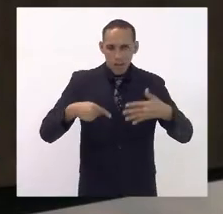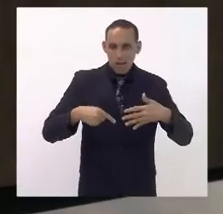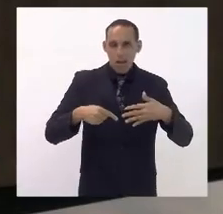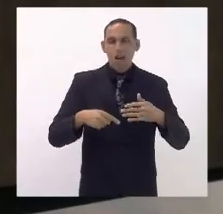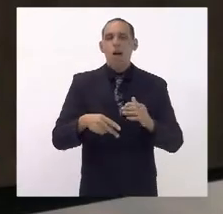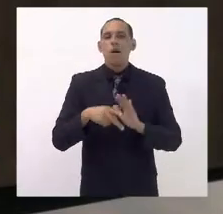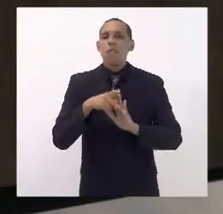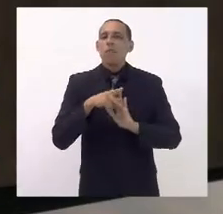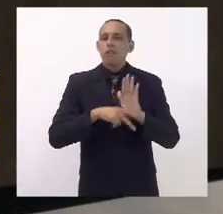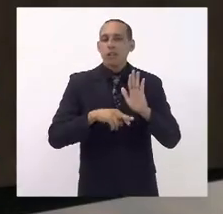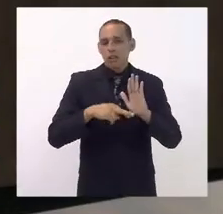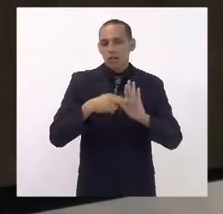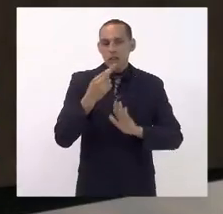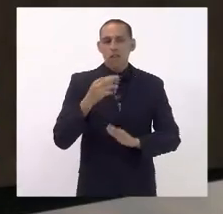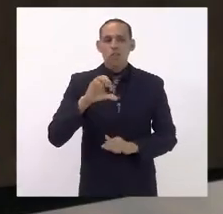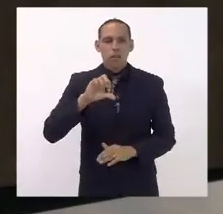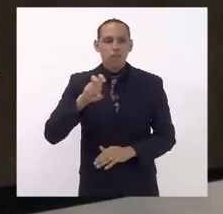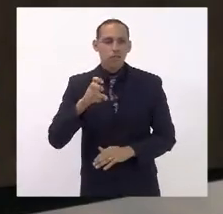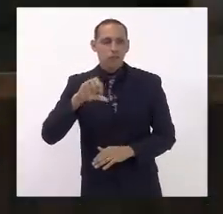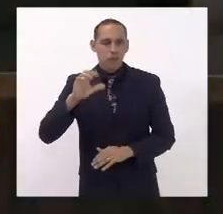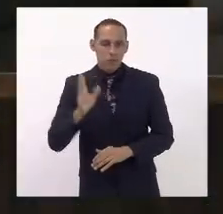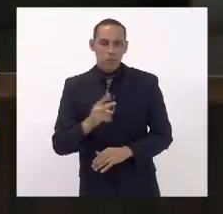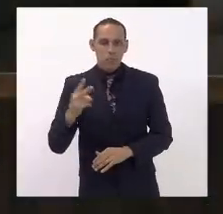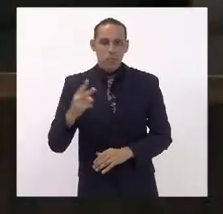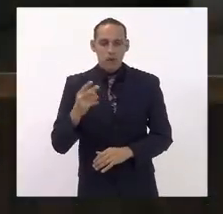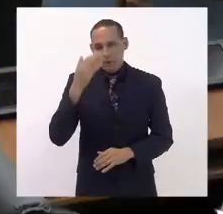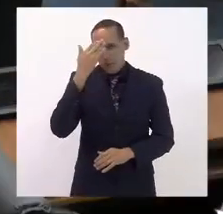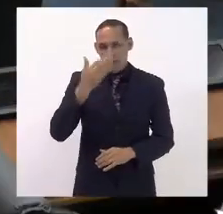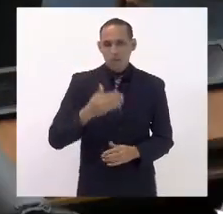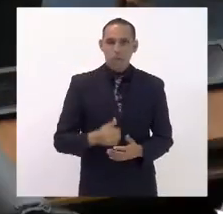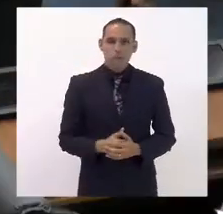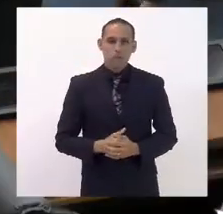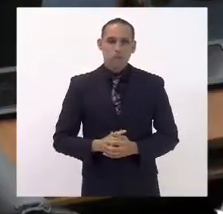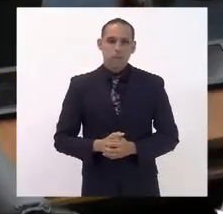de 2022. Muito obrigada. Ok.